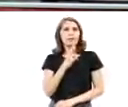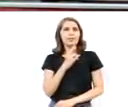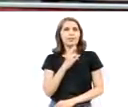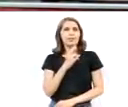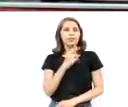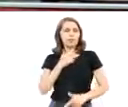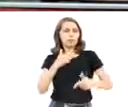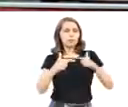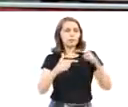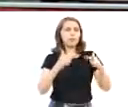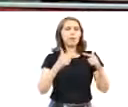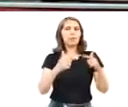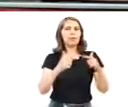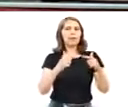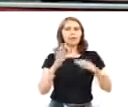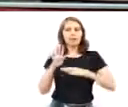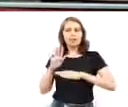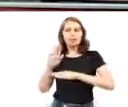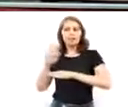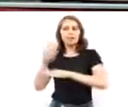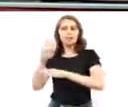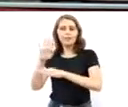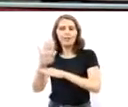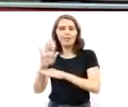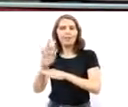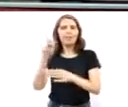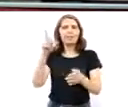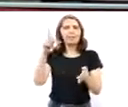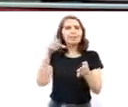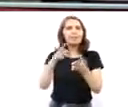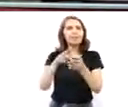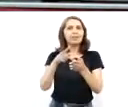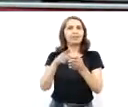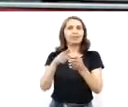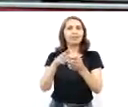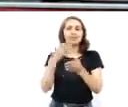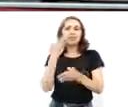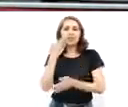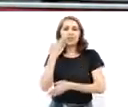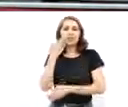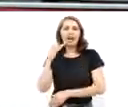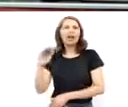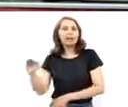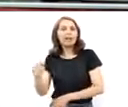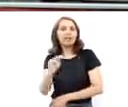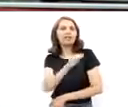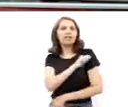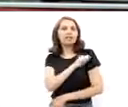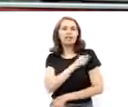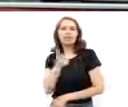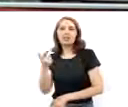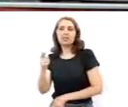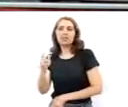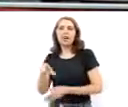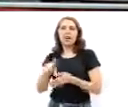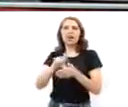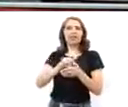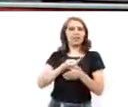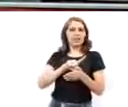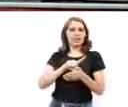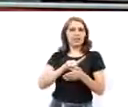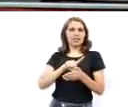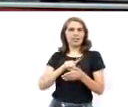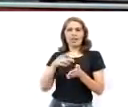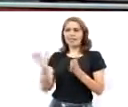de trabalho que pudesse chegar até os alunos que talvez não tivessem tanto acesso quanto outros. Cada escola foi uma